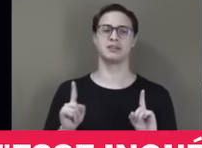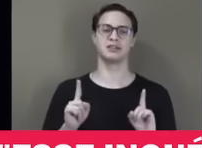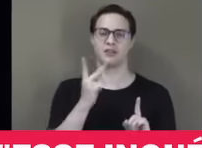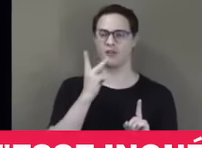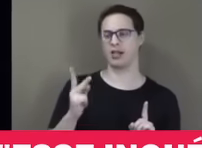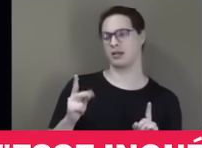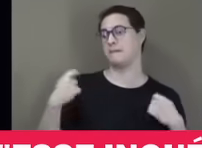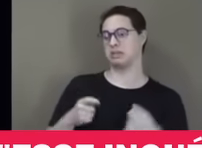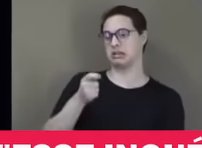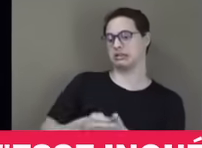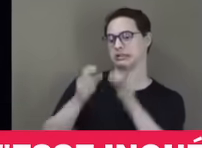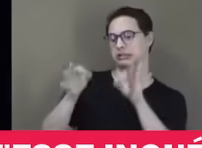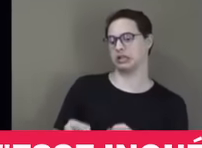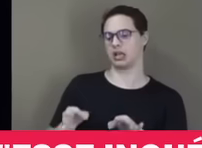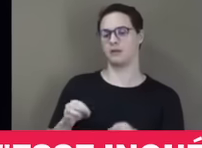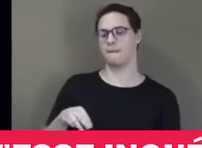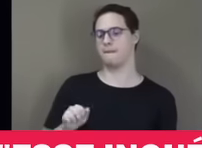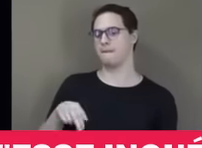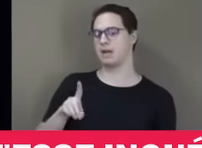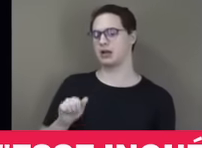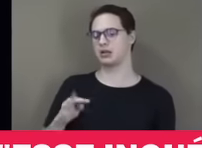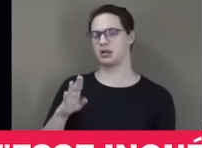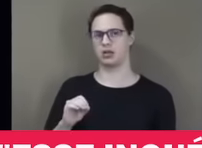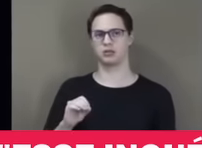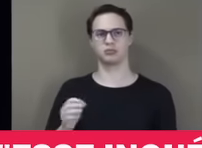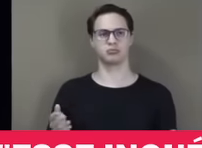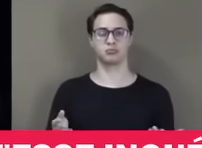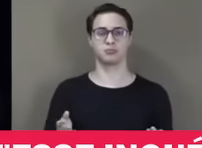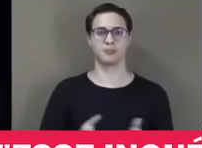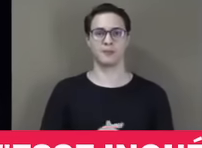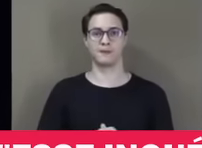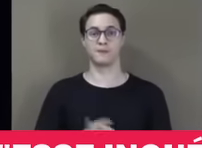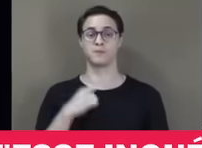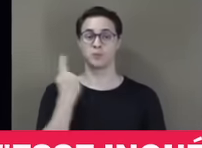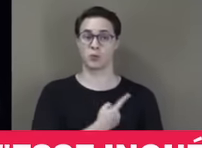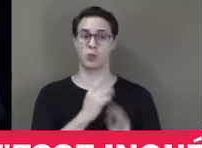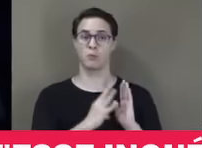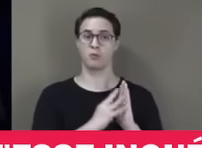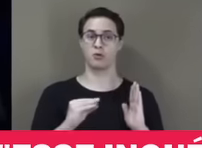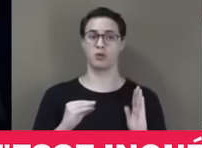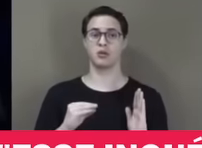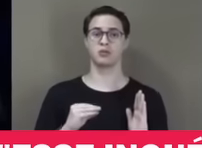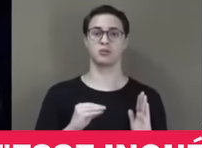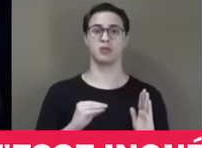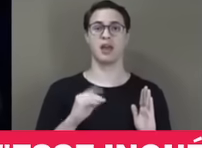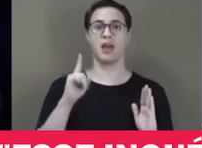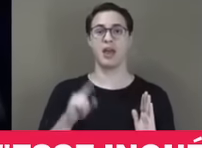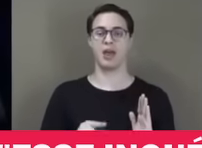contendas vãs, em que se crie mais uma tipicidade. O nosso modelo, queiramos ou não,